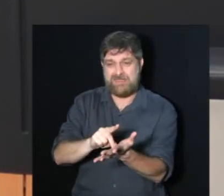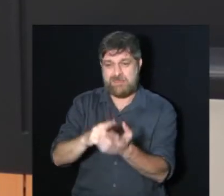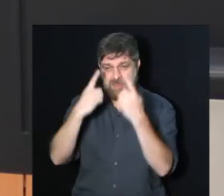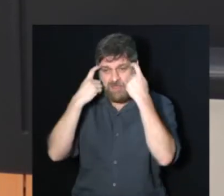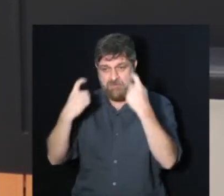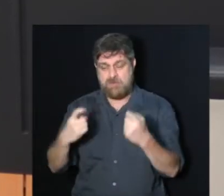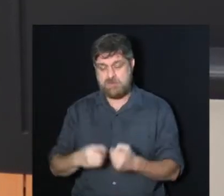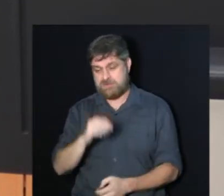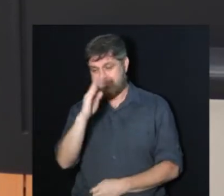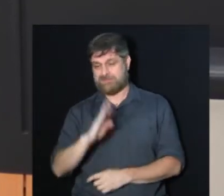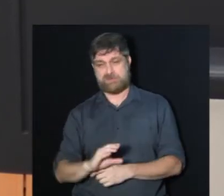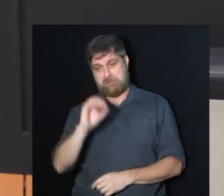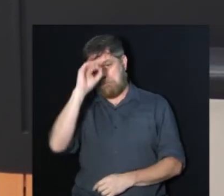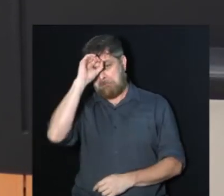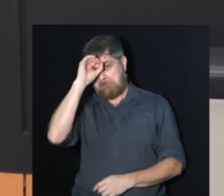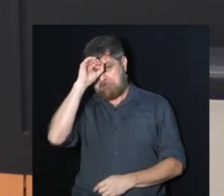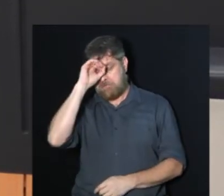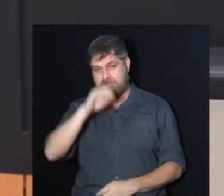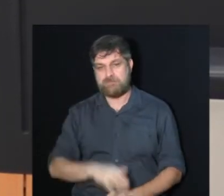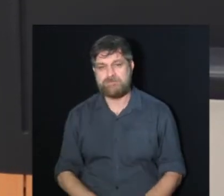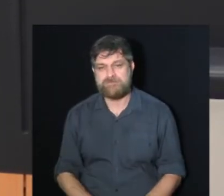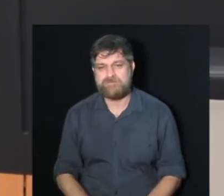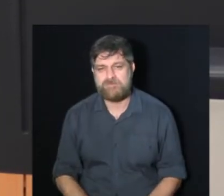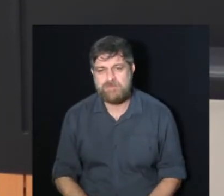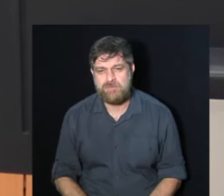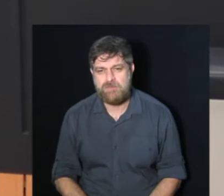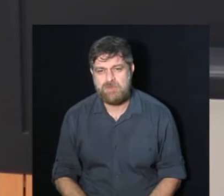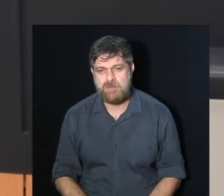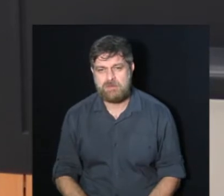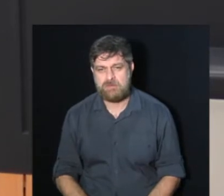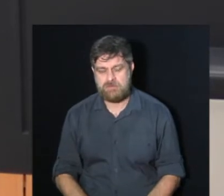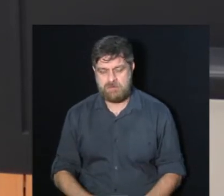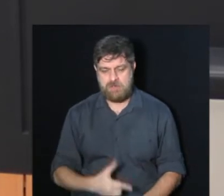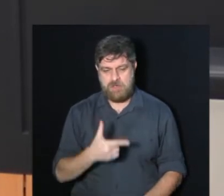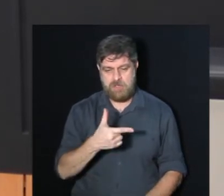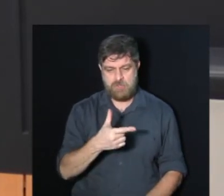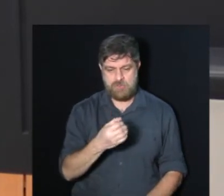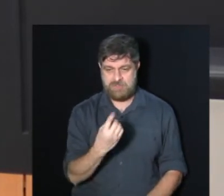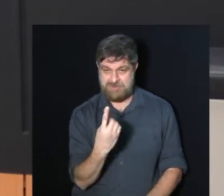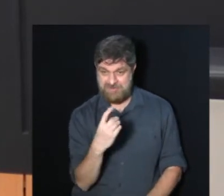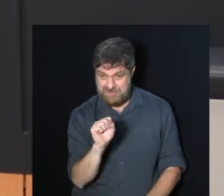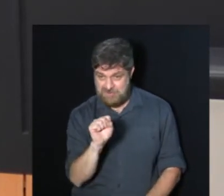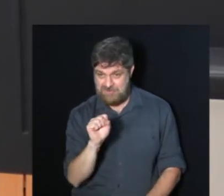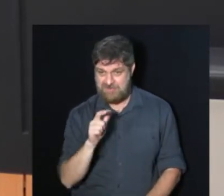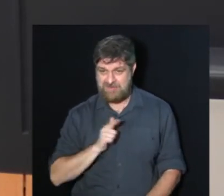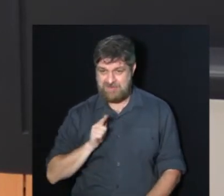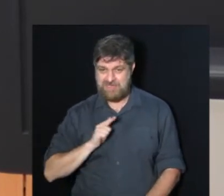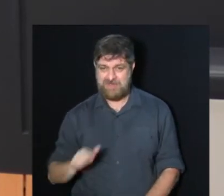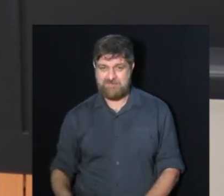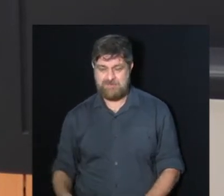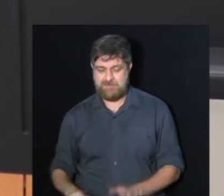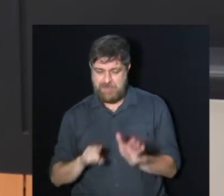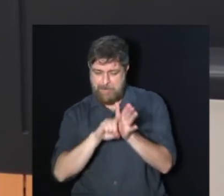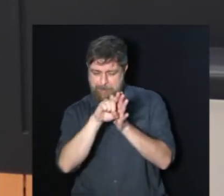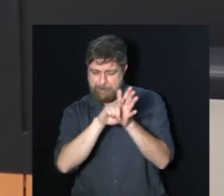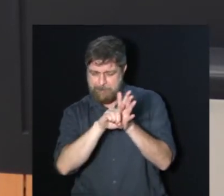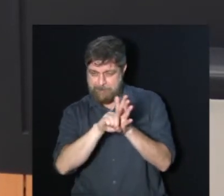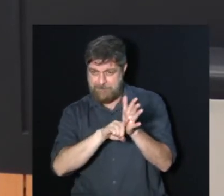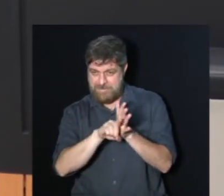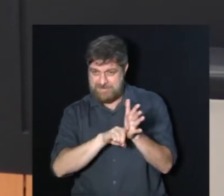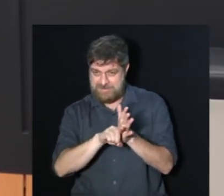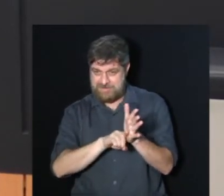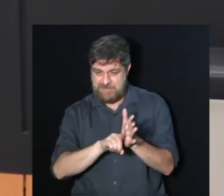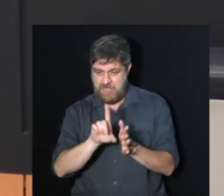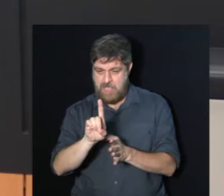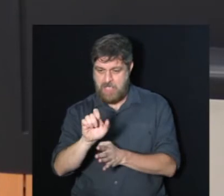violência no Brasil. Bom, em 2018, houve um levantamento do Datafolha, onde diz